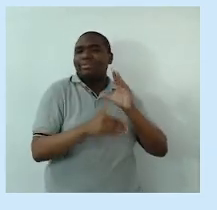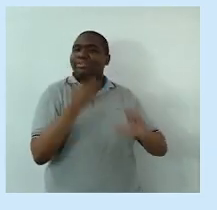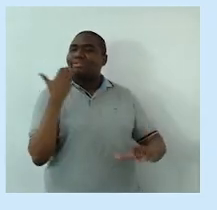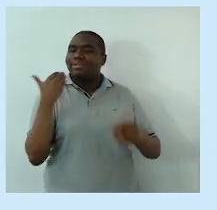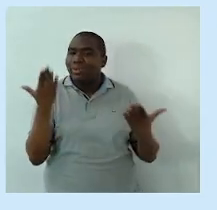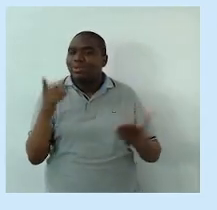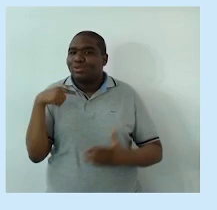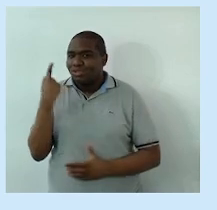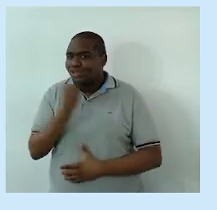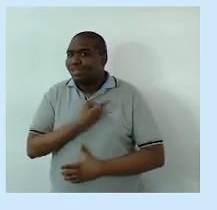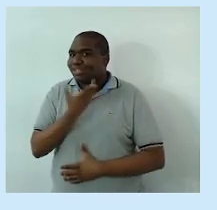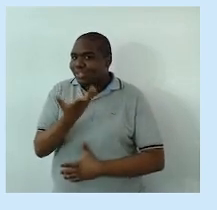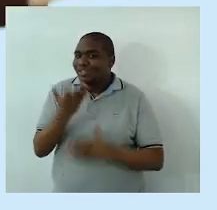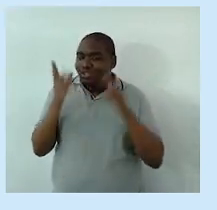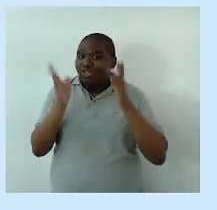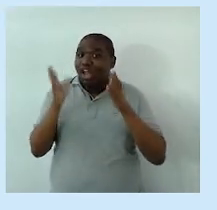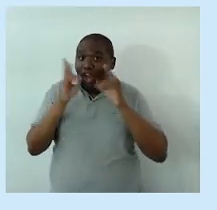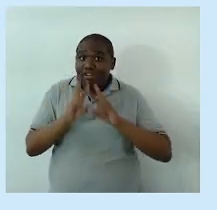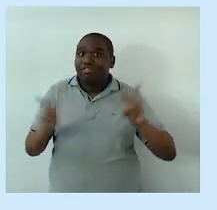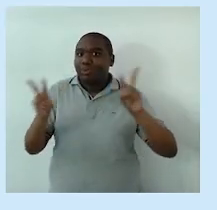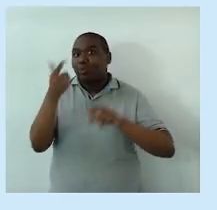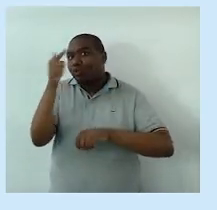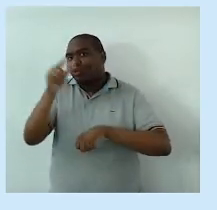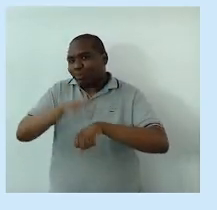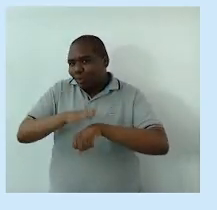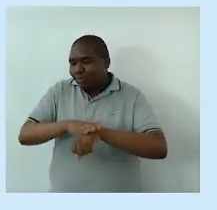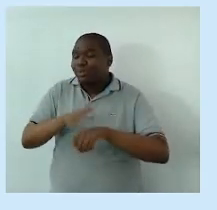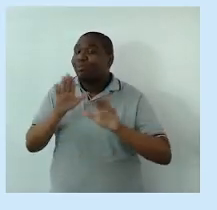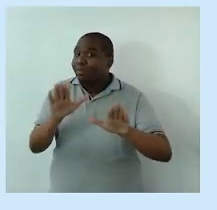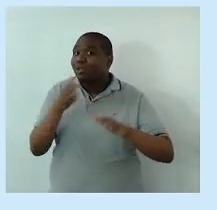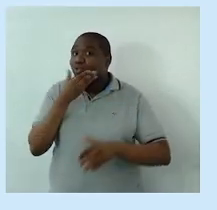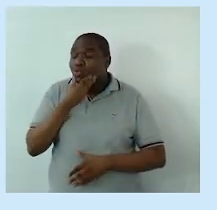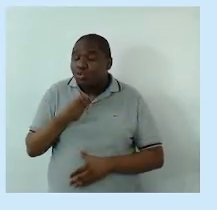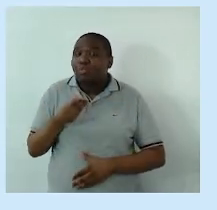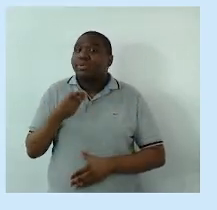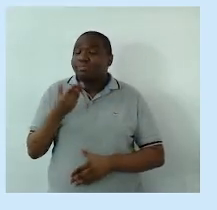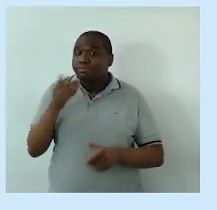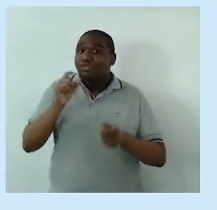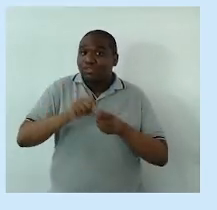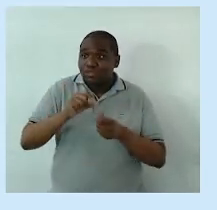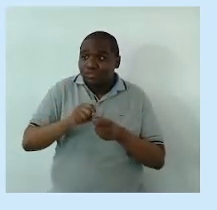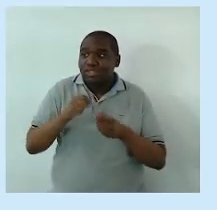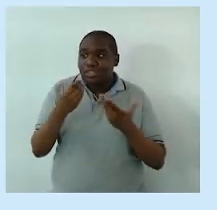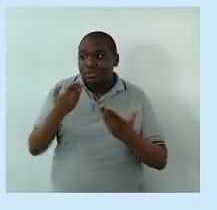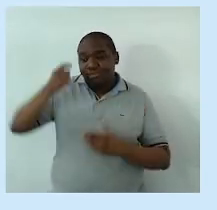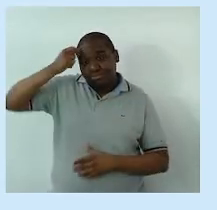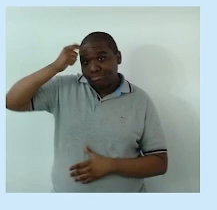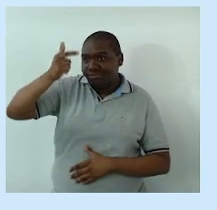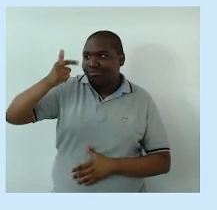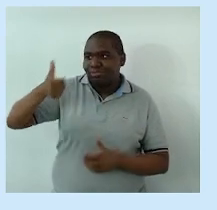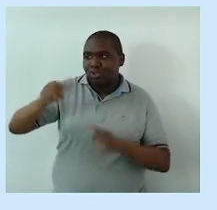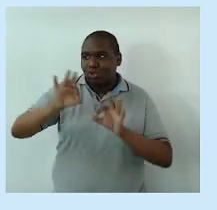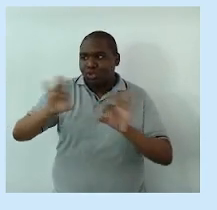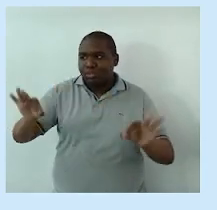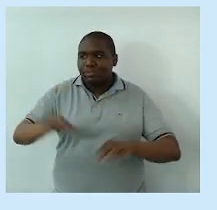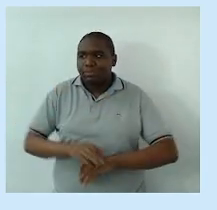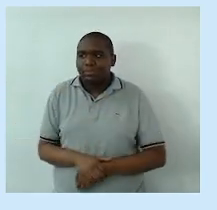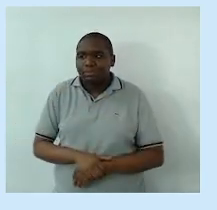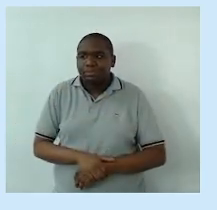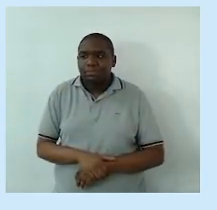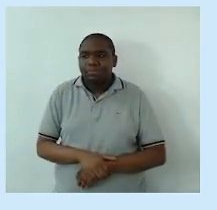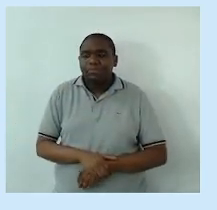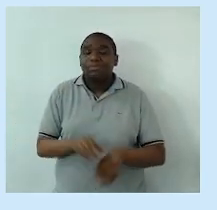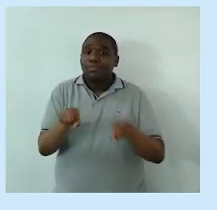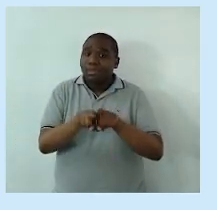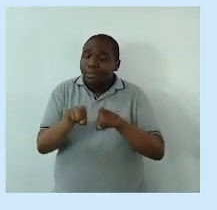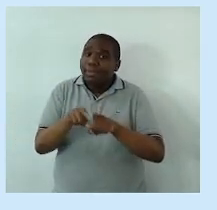já viu isso em outras obras, mas que Shakespeare fez, né, com genialidade. Temos também